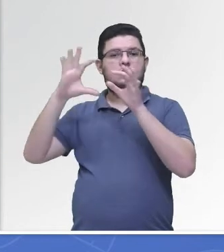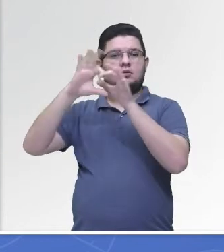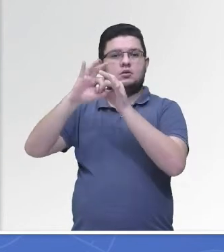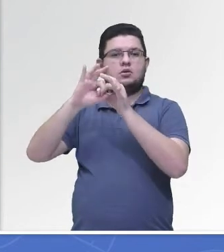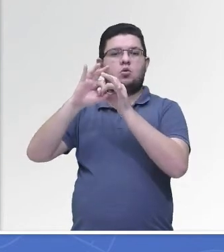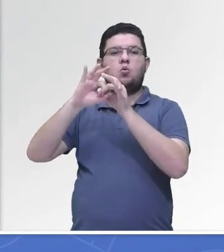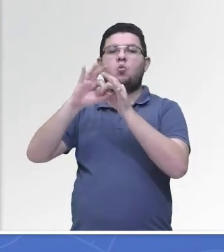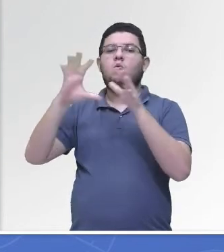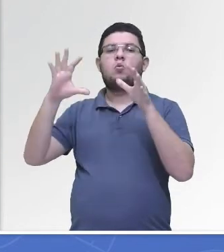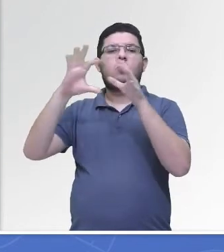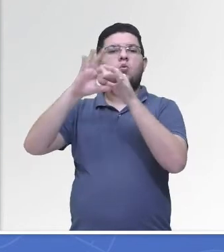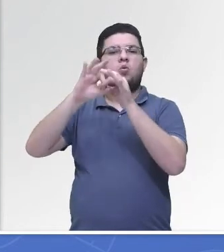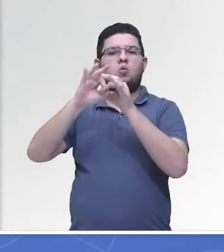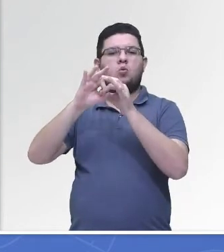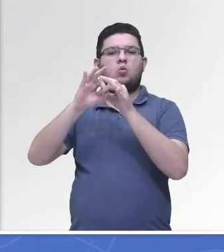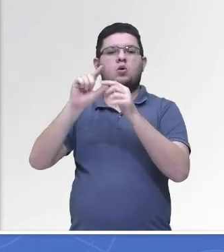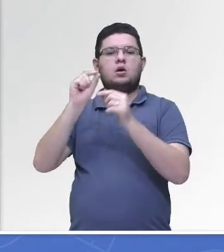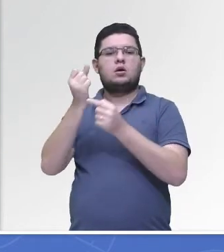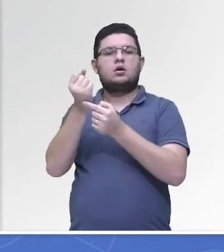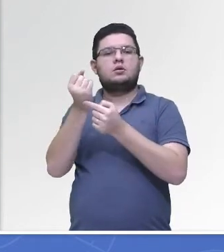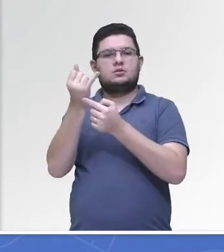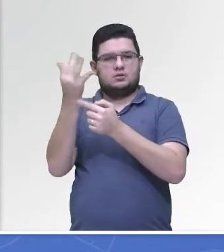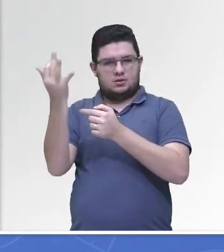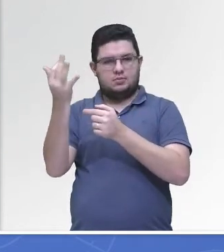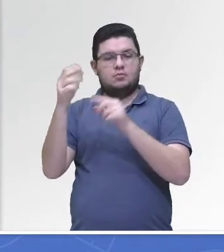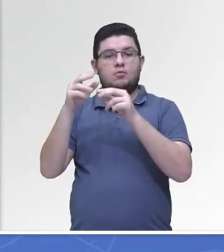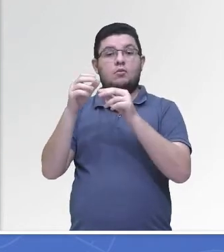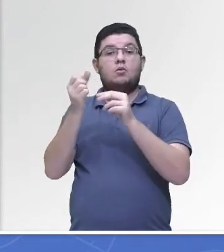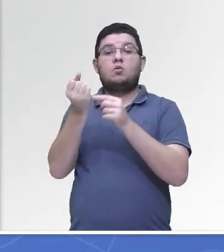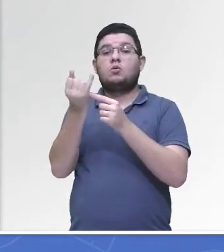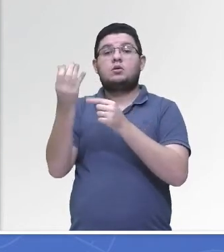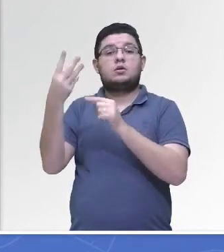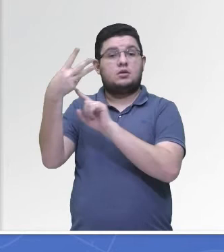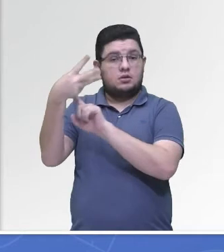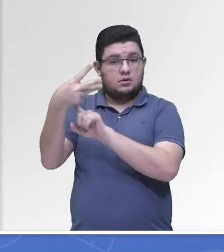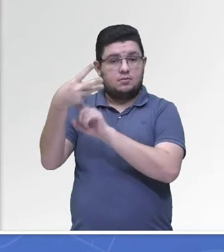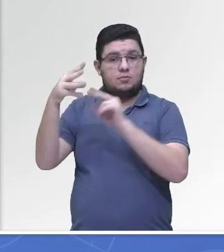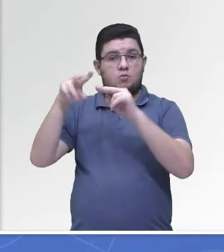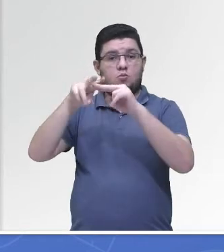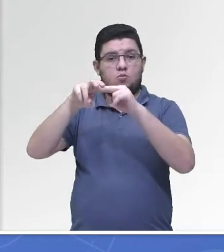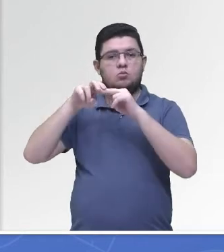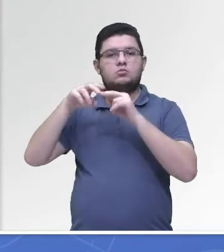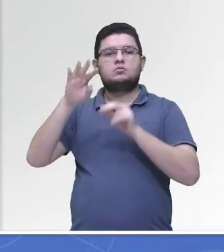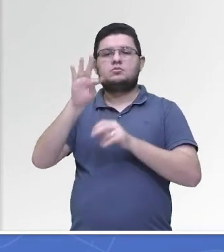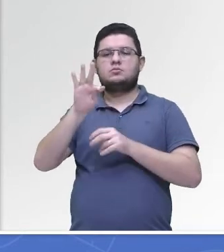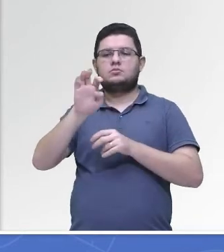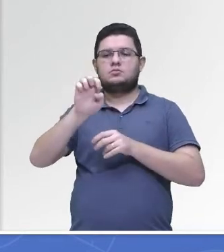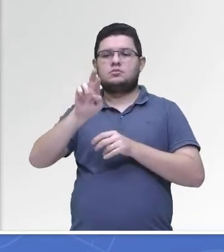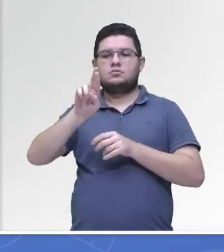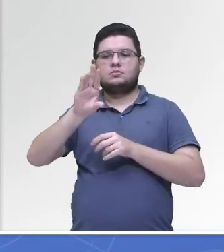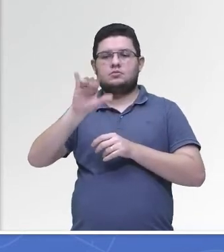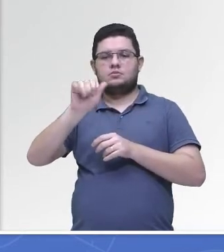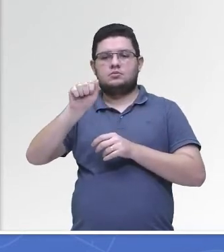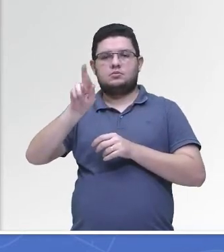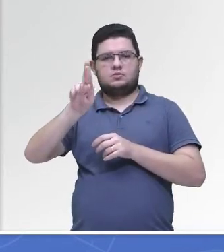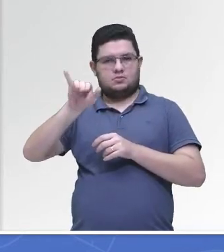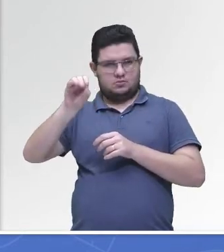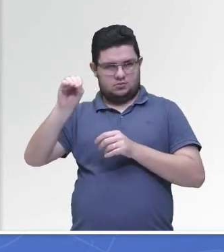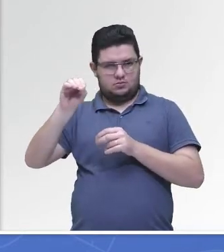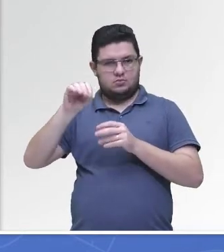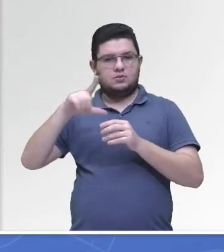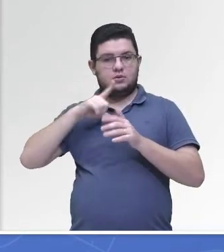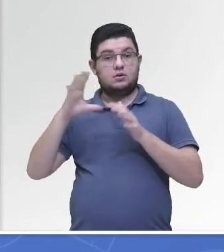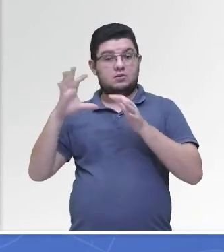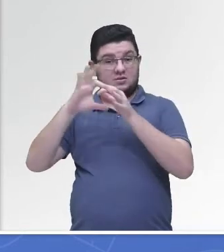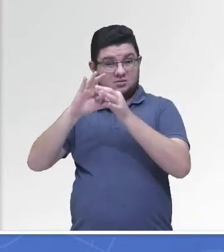1, 2, 3. Isso aqui é um carbono terciário. Esse aqui, ó, está ligado a 1, 2, 3. Ele